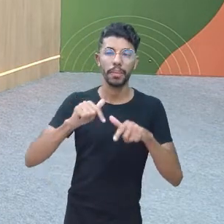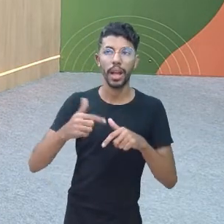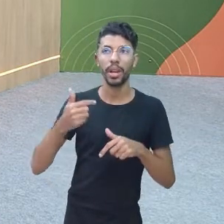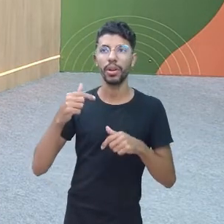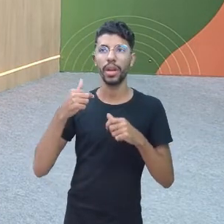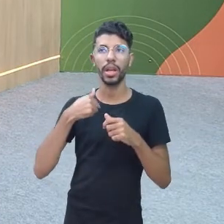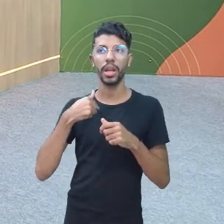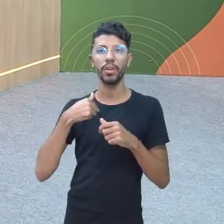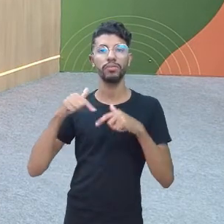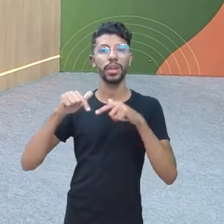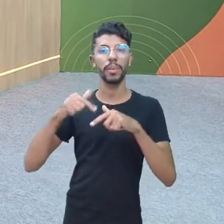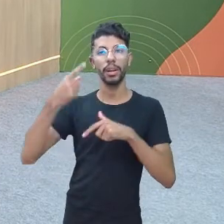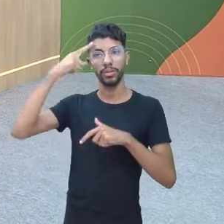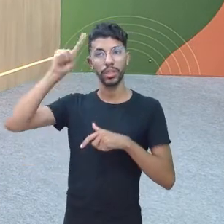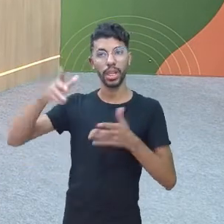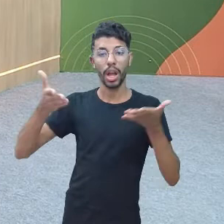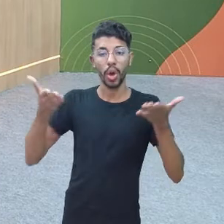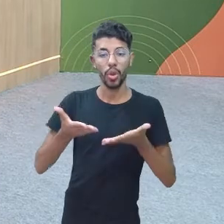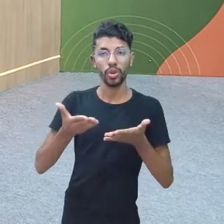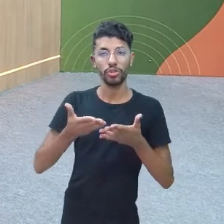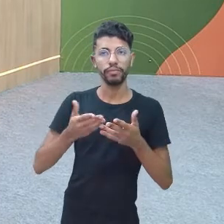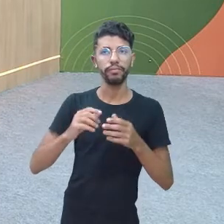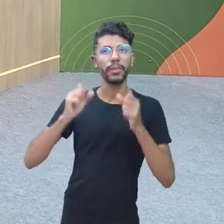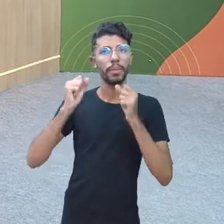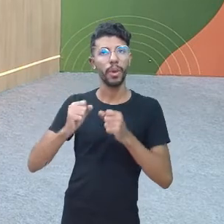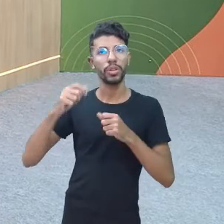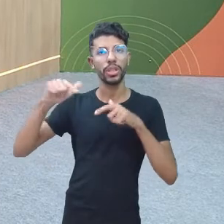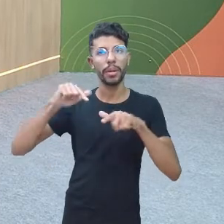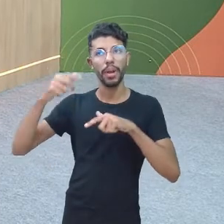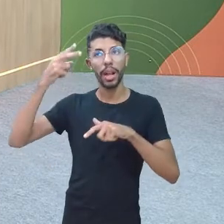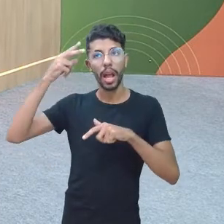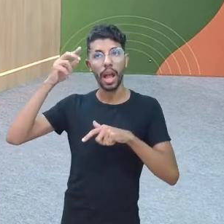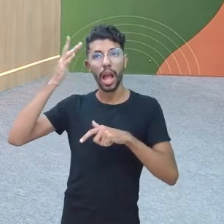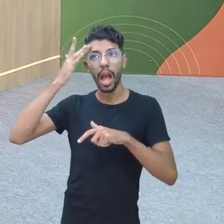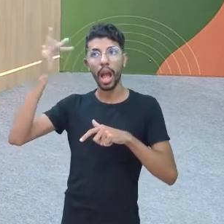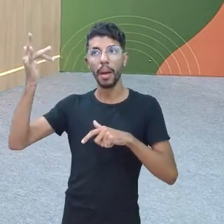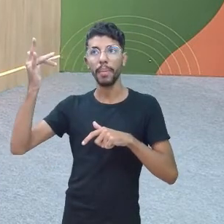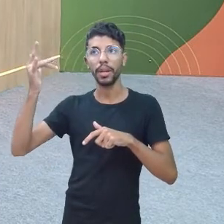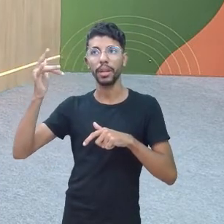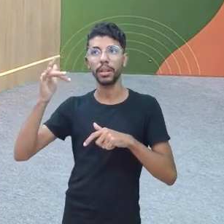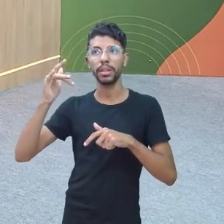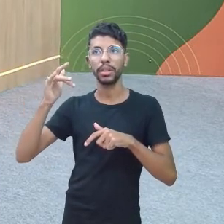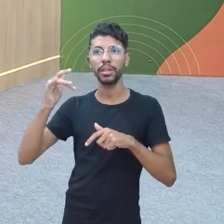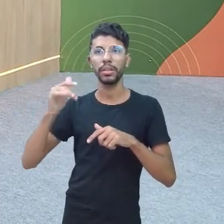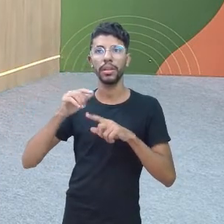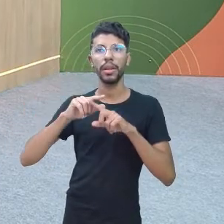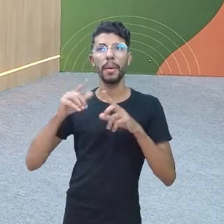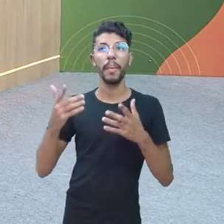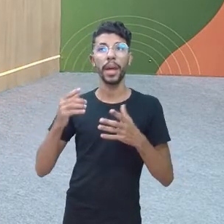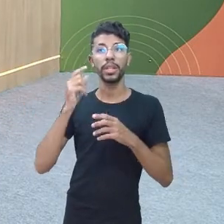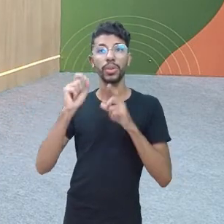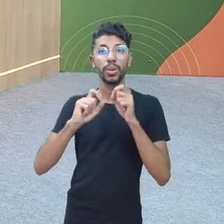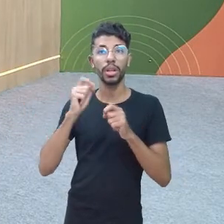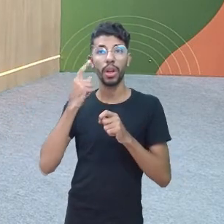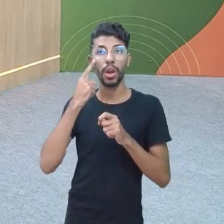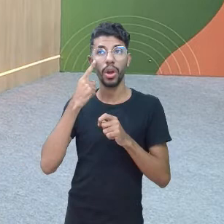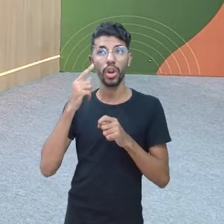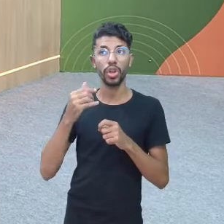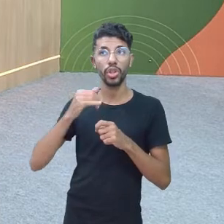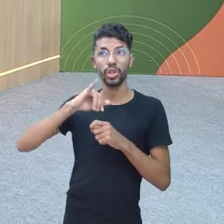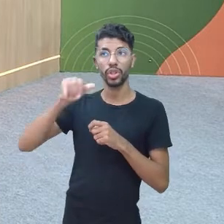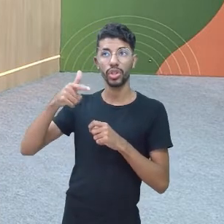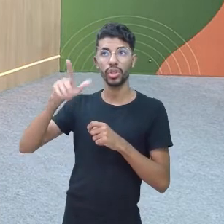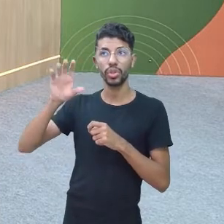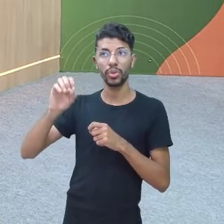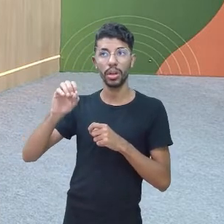posso trabalhar amanhã. E João, por exemplo, só trabalhou esse dia, então foram ainda 2 dias, né? Não foram 3 dias de